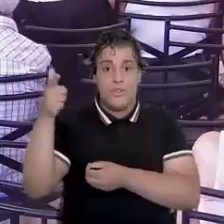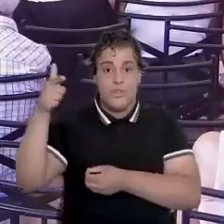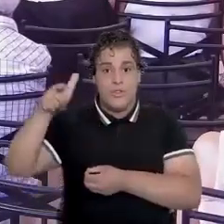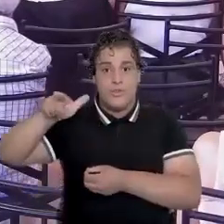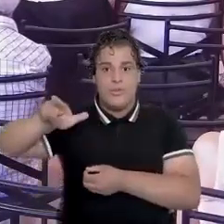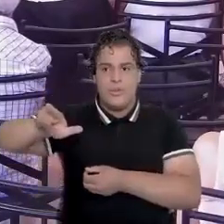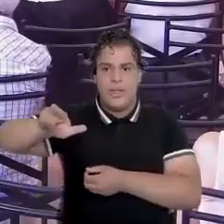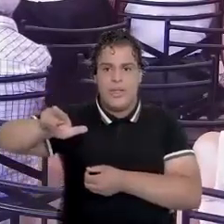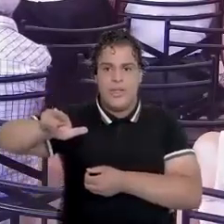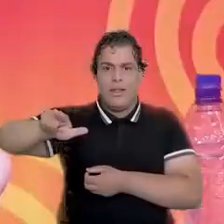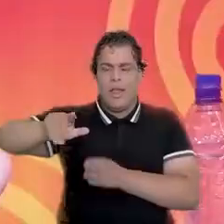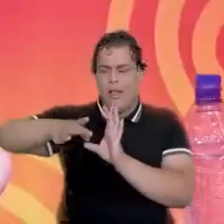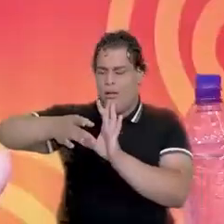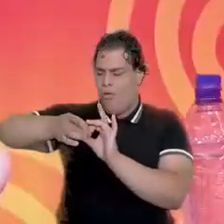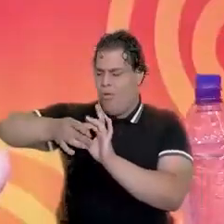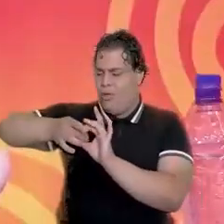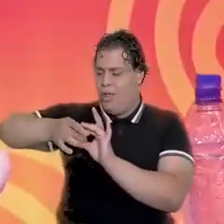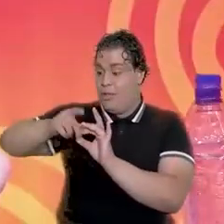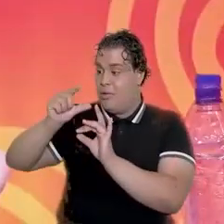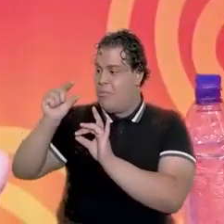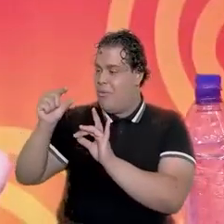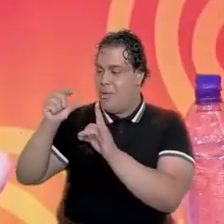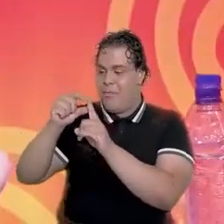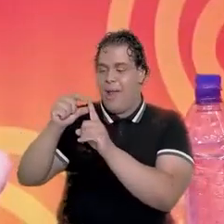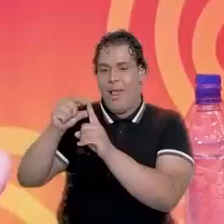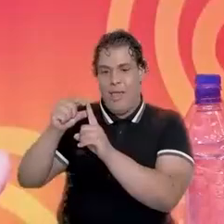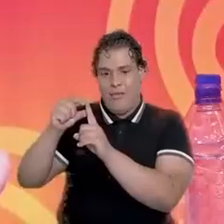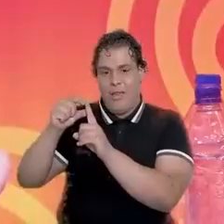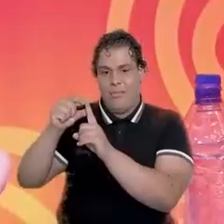dar sentido com tão poucas palavras?